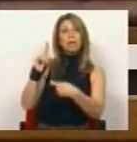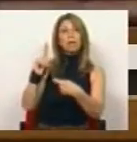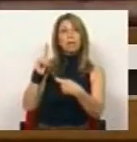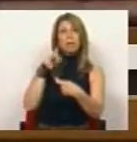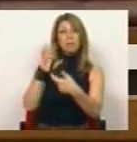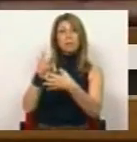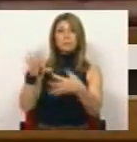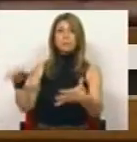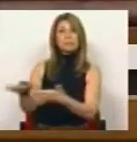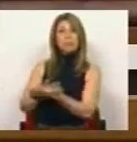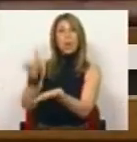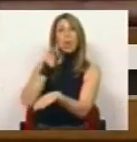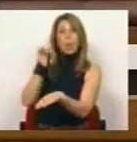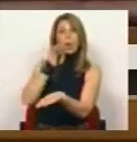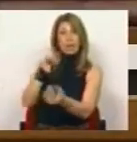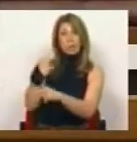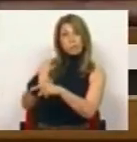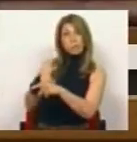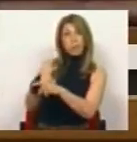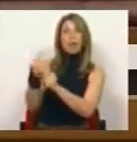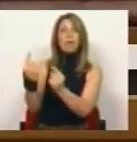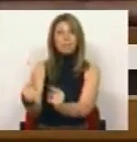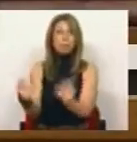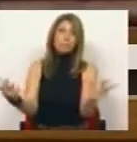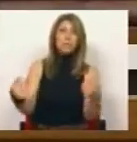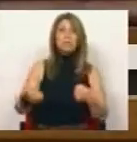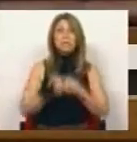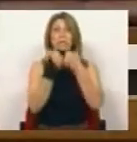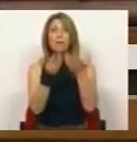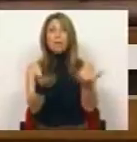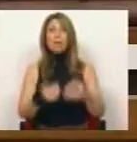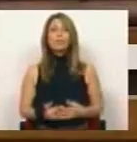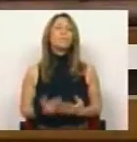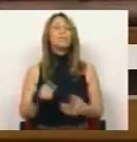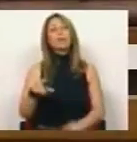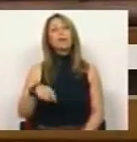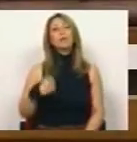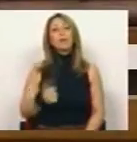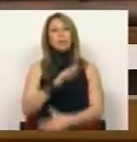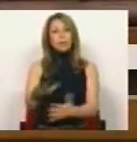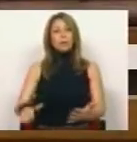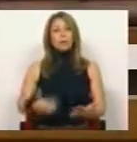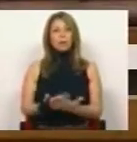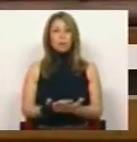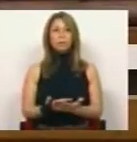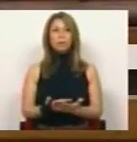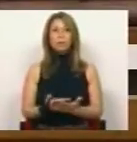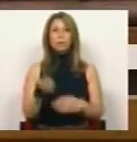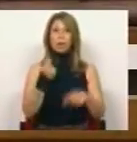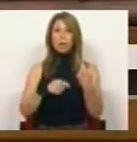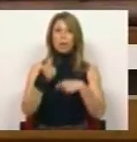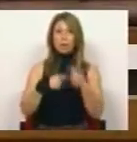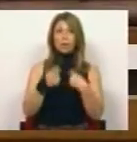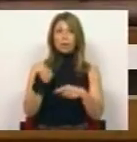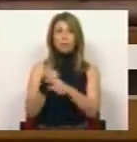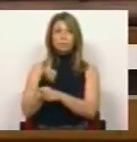da qualidade dos mesmos é o desafio que está colocado. Assim, os verdes propõem que os estabelecimentos